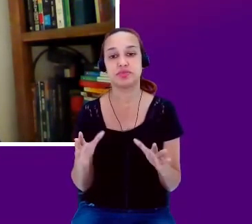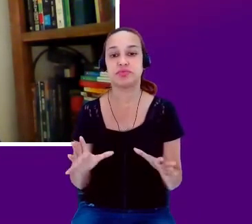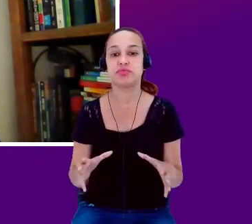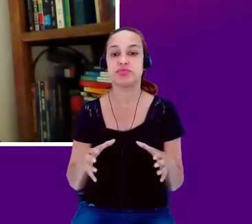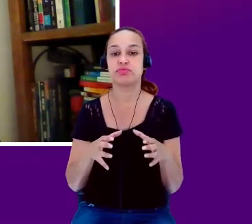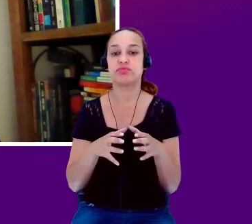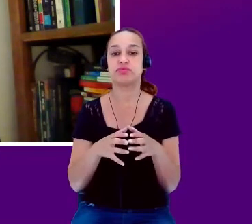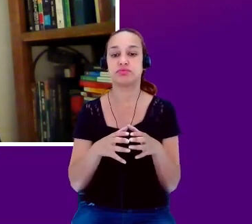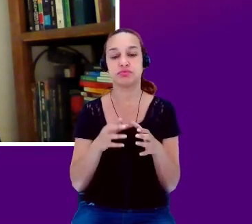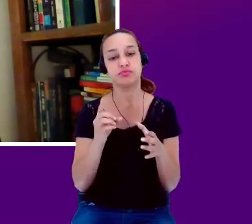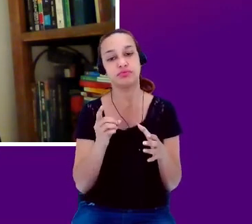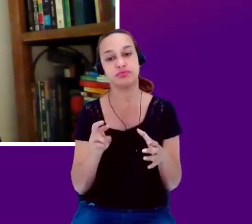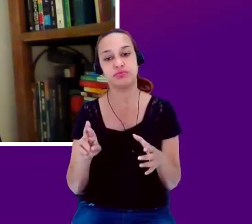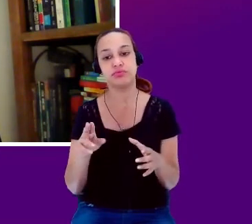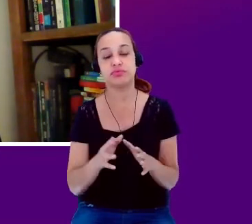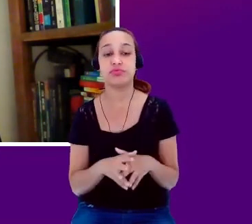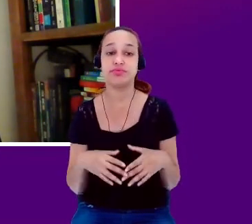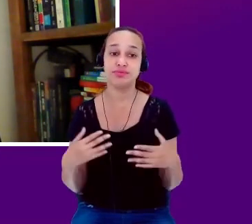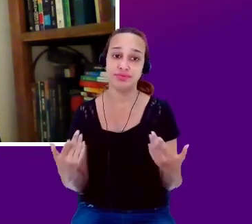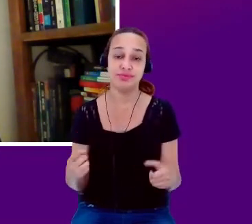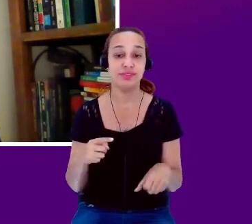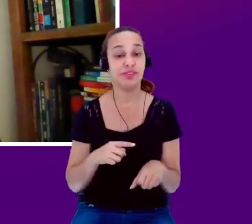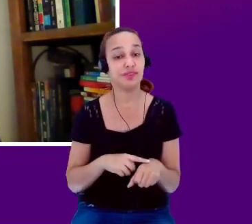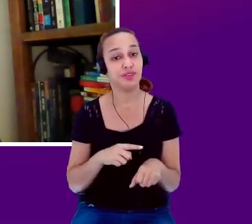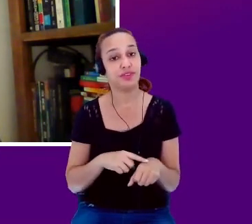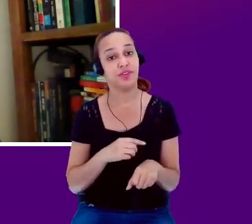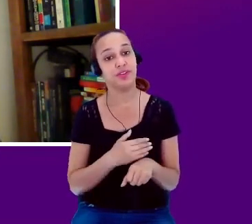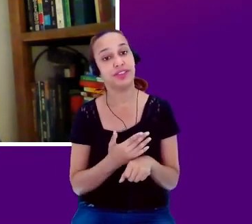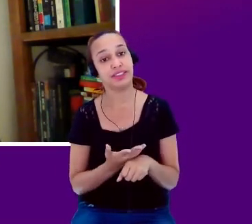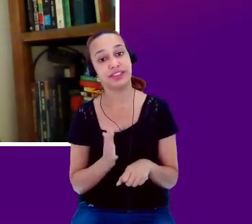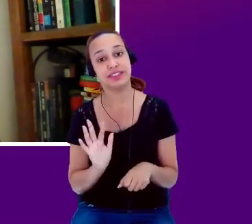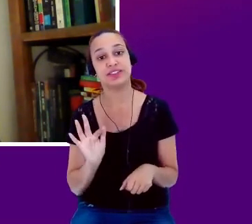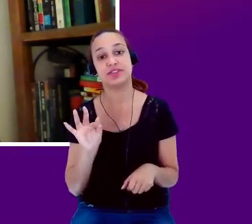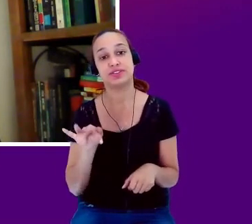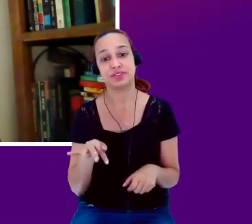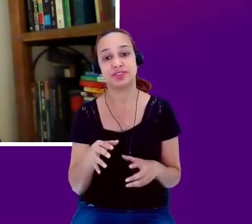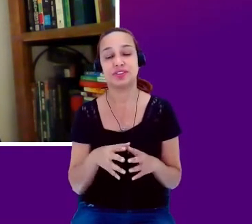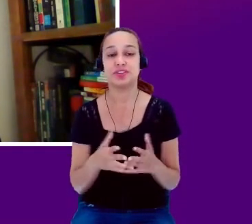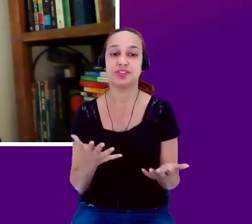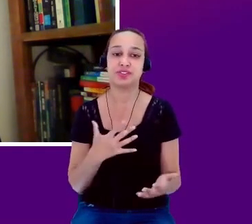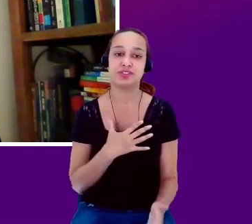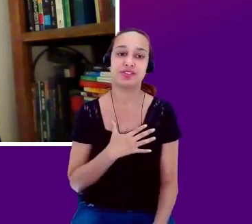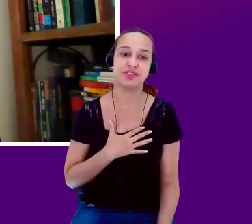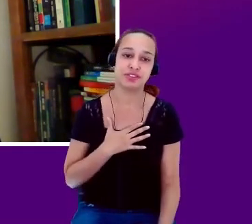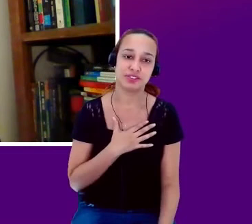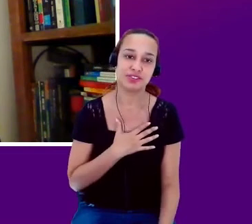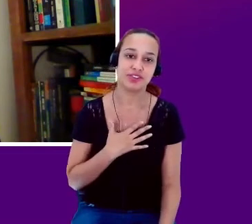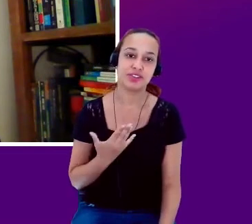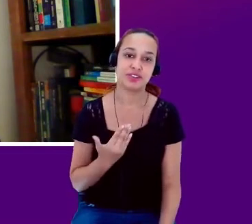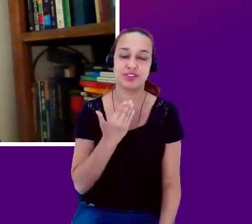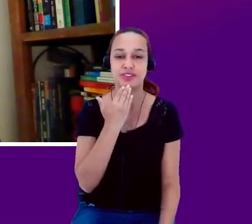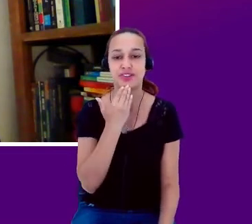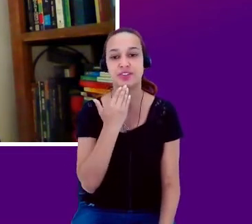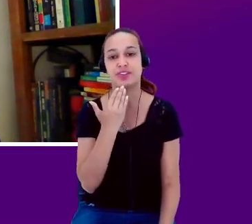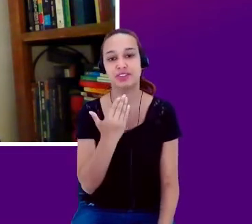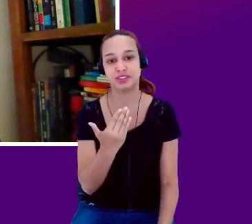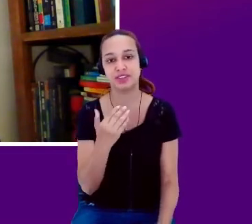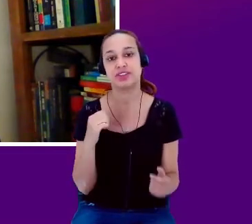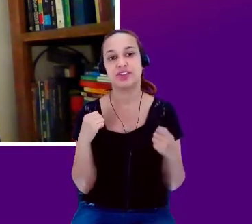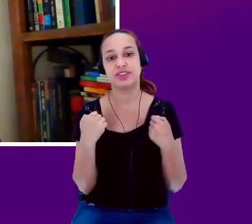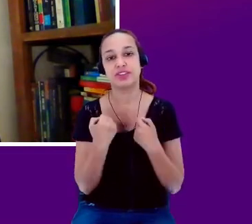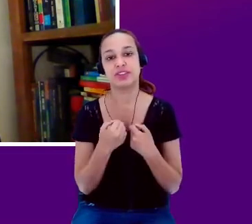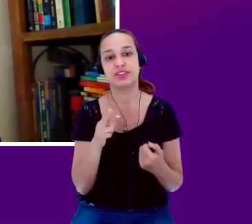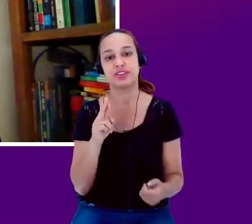pela diretoria. E a gente realmente já está chegando aqui ao final. Eu gostaria de pedir, ministro